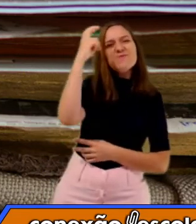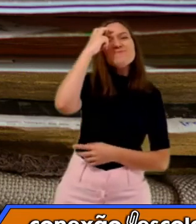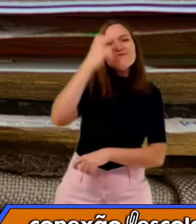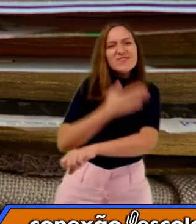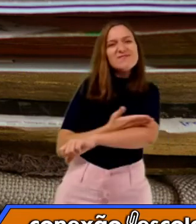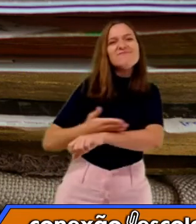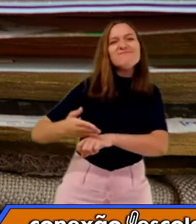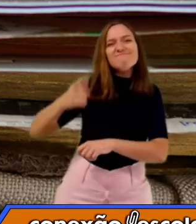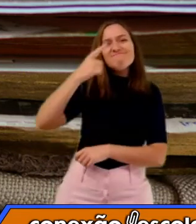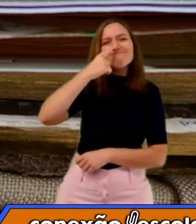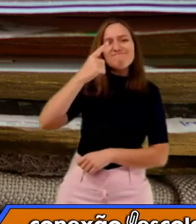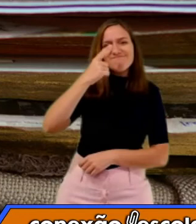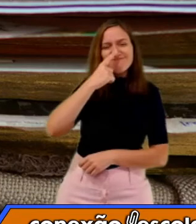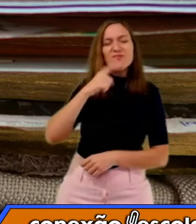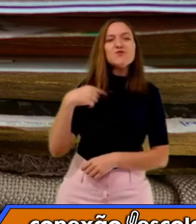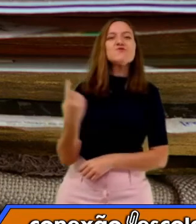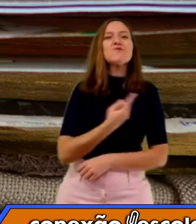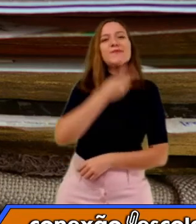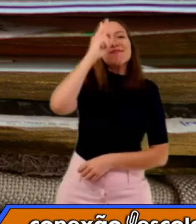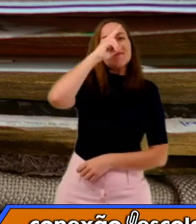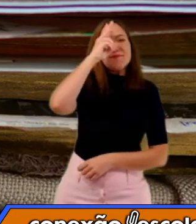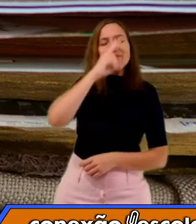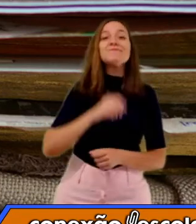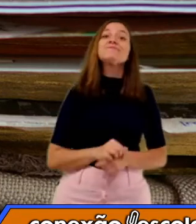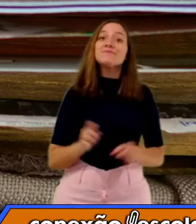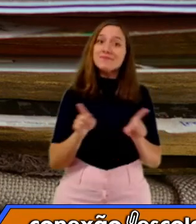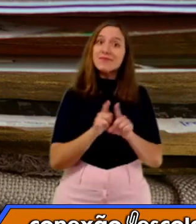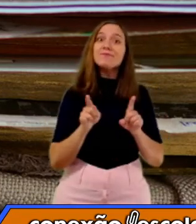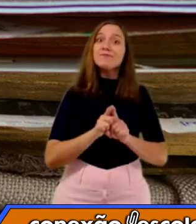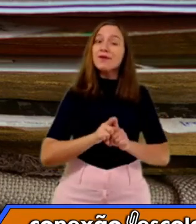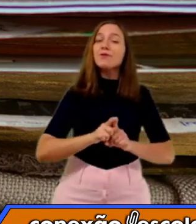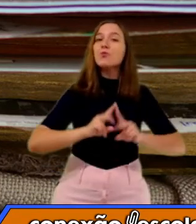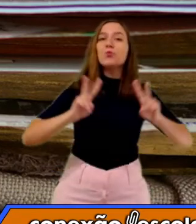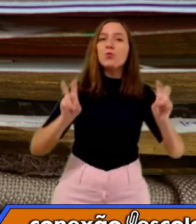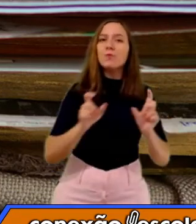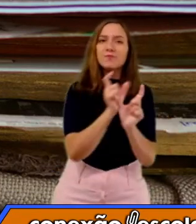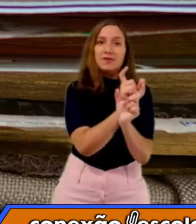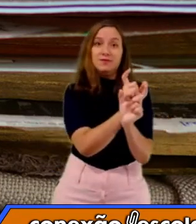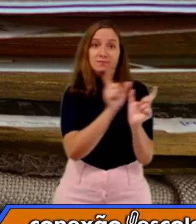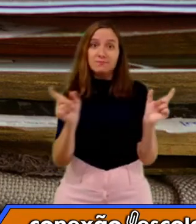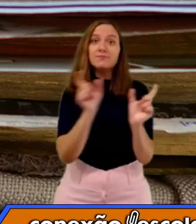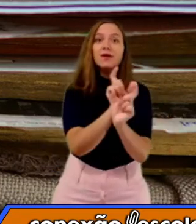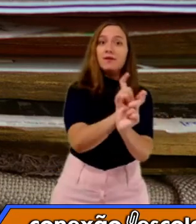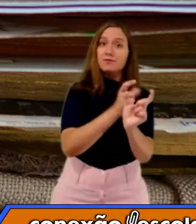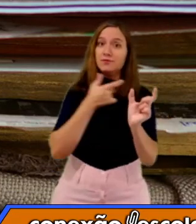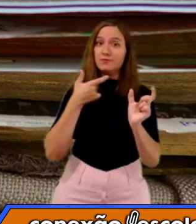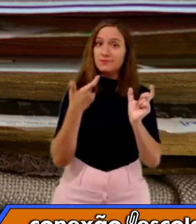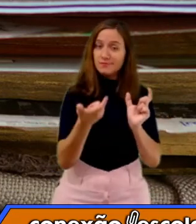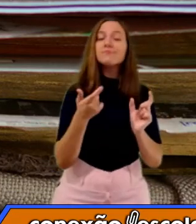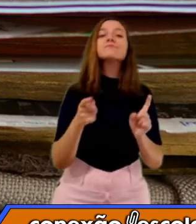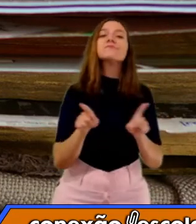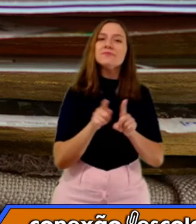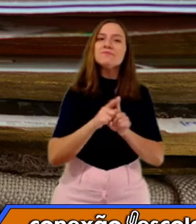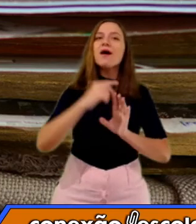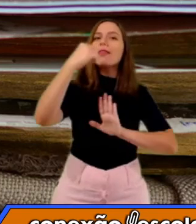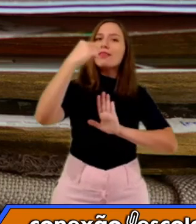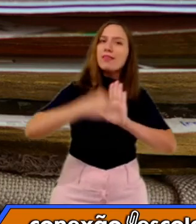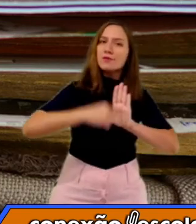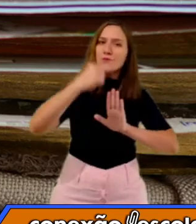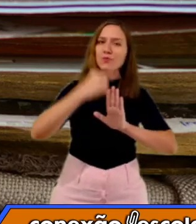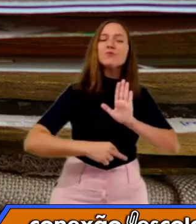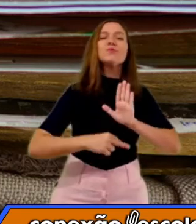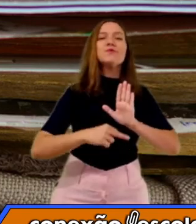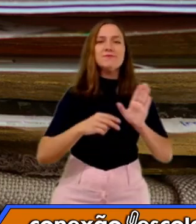nossas memórias. Nós vimos também sobre sinônimos e antônimos. Nós fizemos a leitura da caixa da